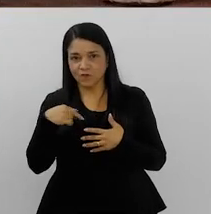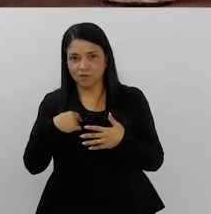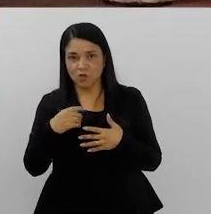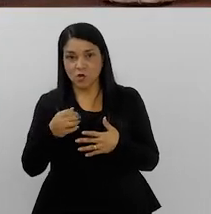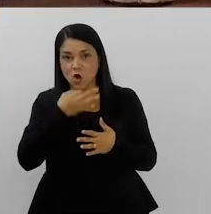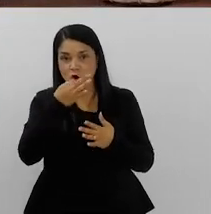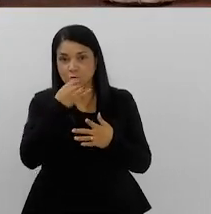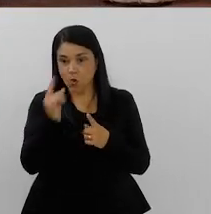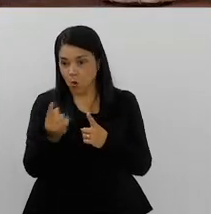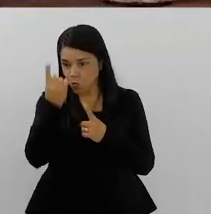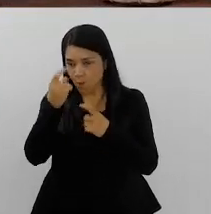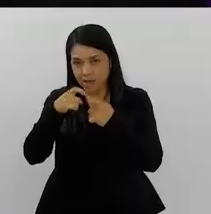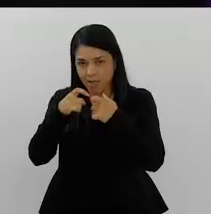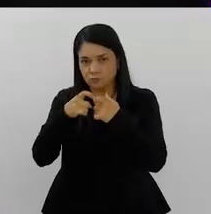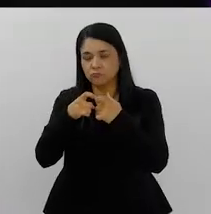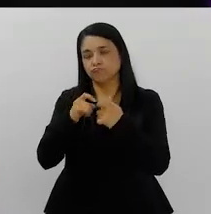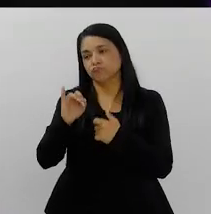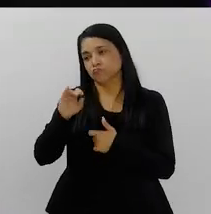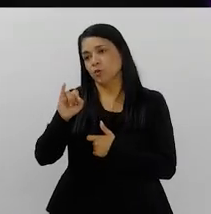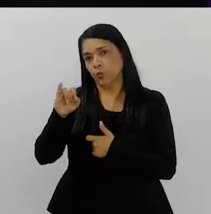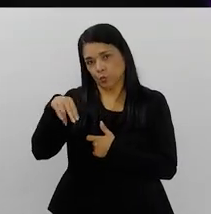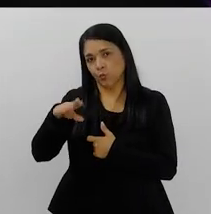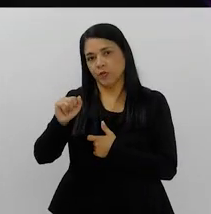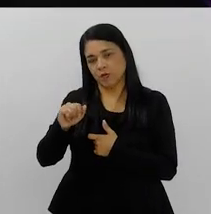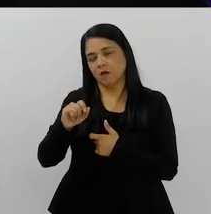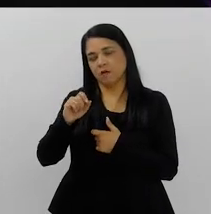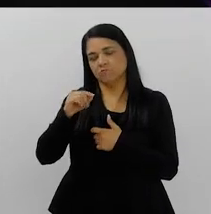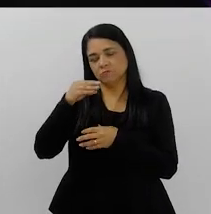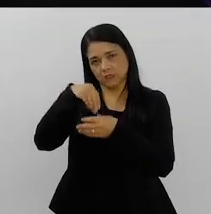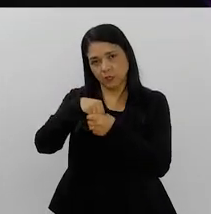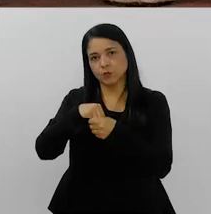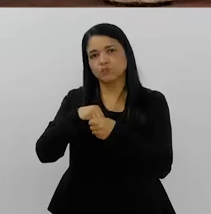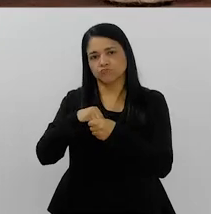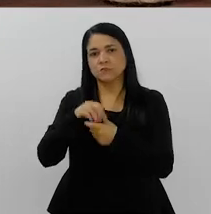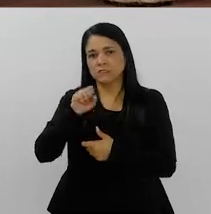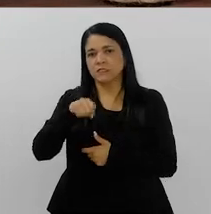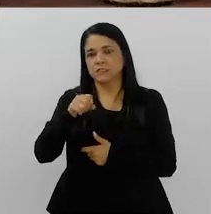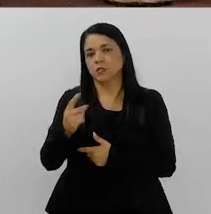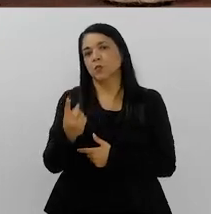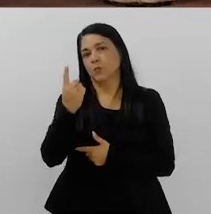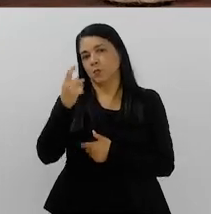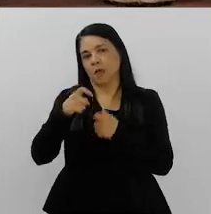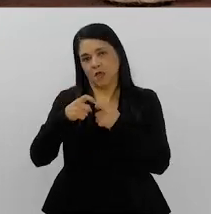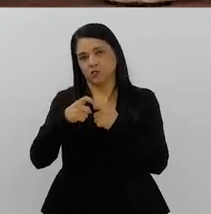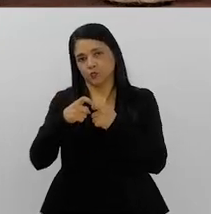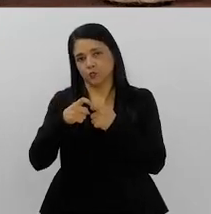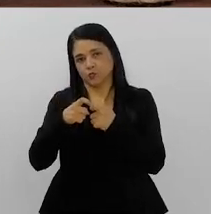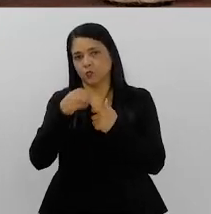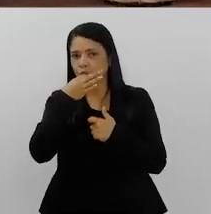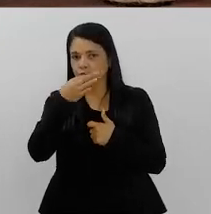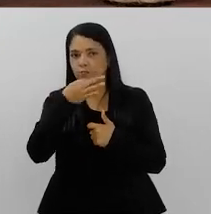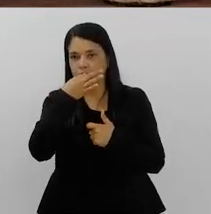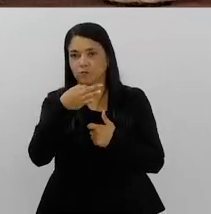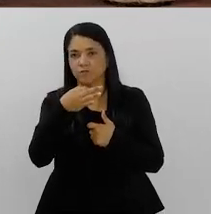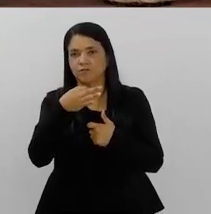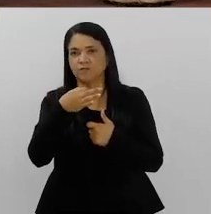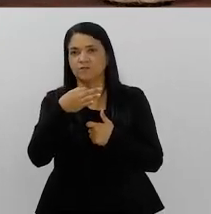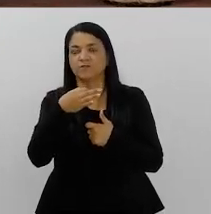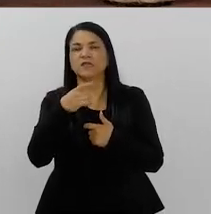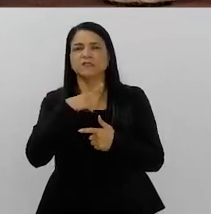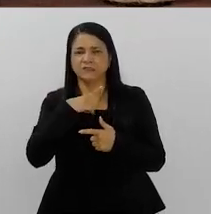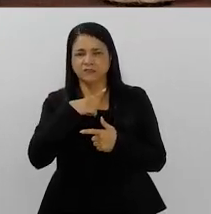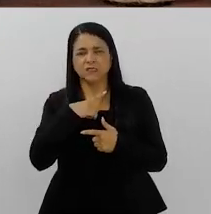apenas de um médico no Inca sim no Inca sim no Inca sim depois que a gente tá no Inca a gente era isso que eu ia perguntar